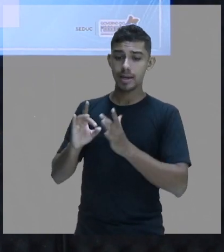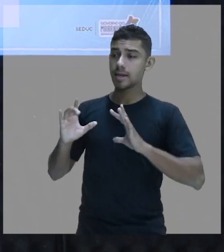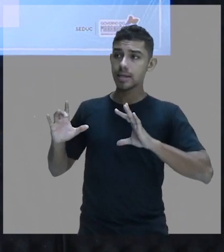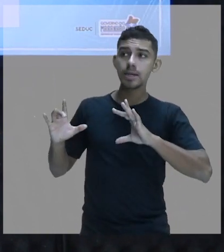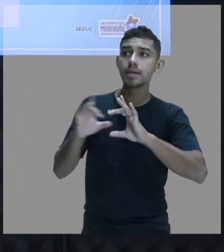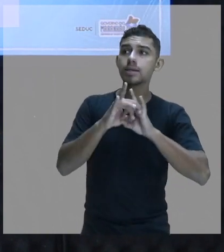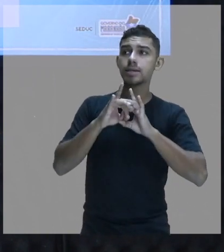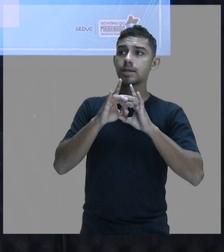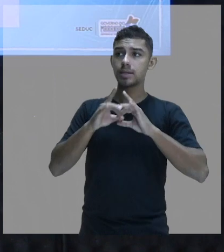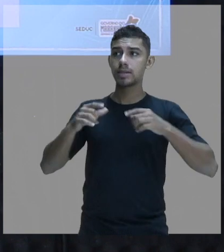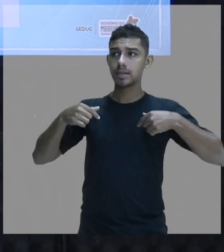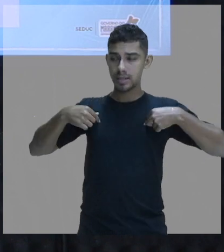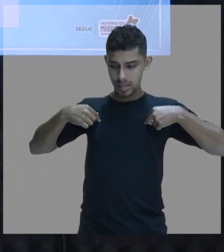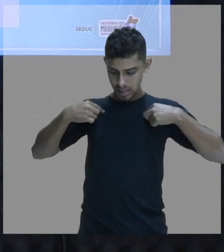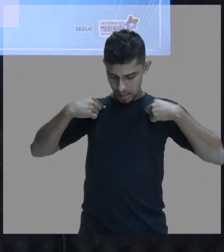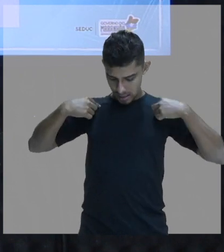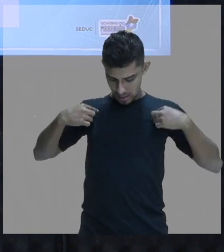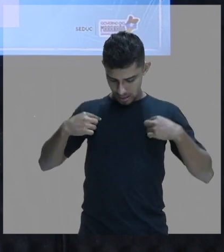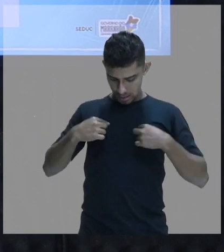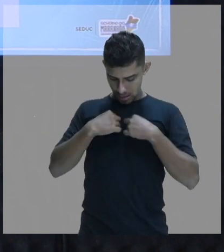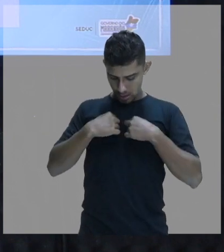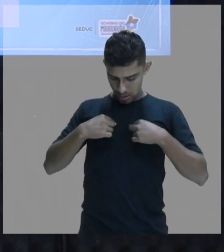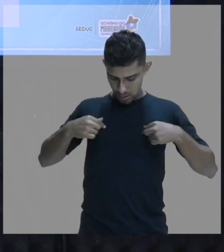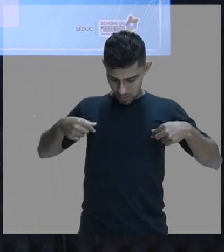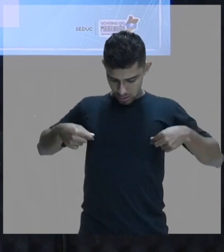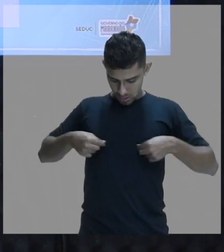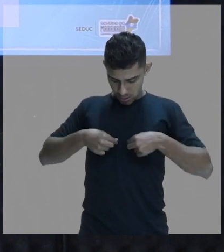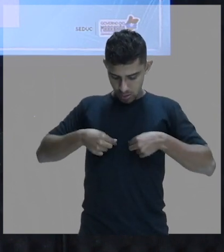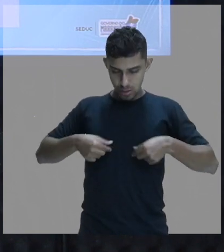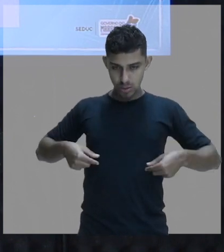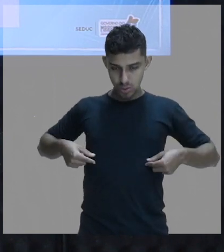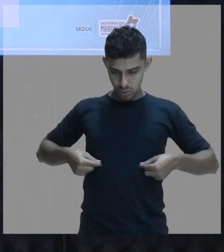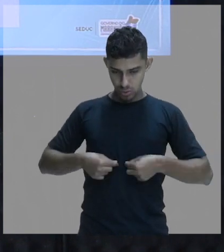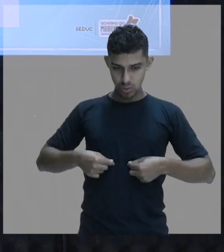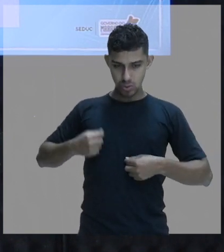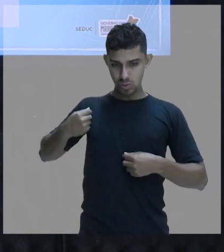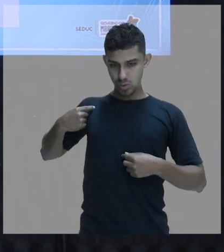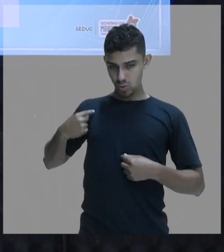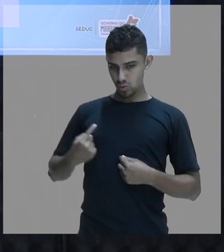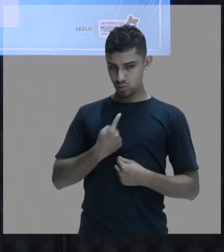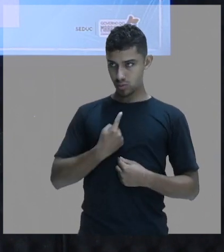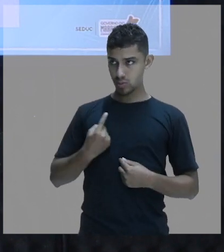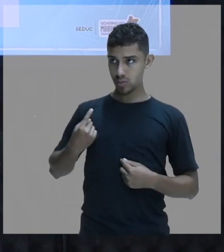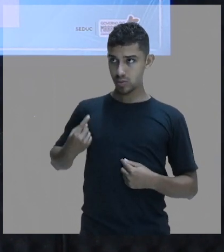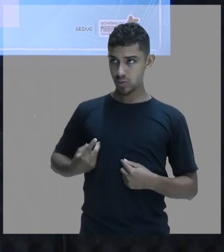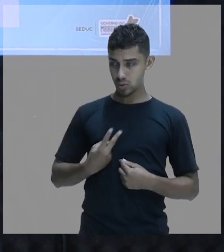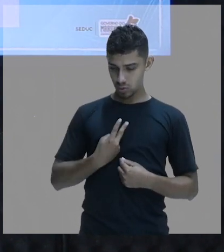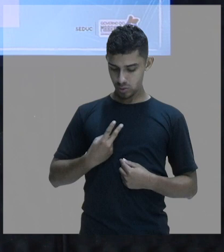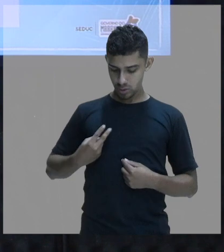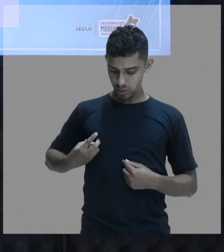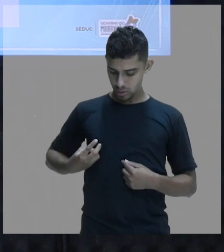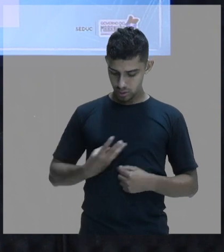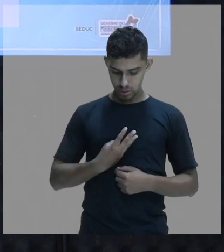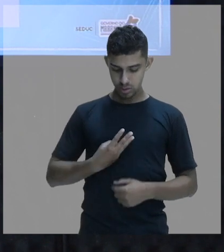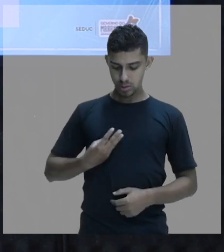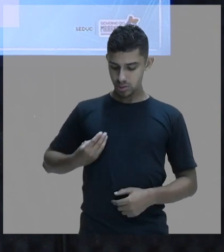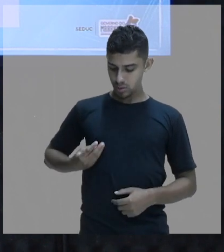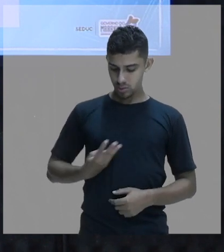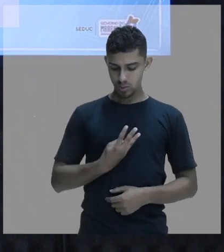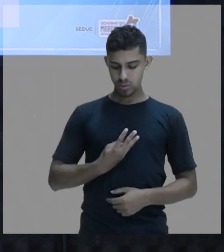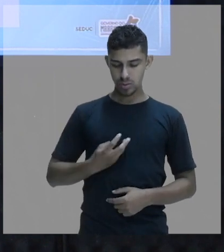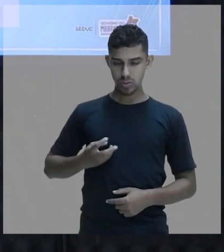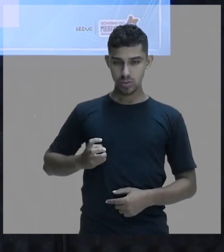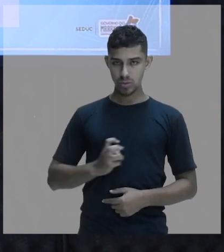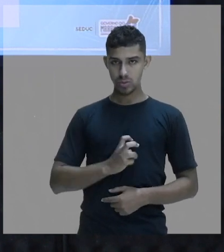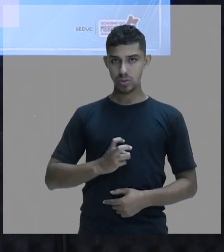ó, elas estão conectadas diretamente ao externo. Então, 1, 2, 3, 4,